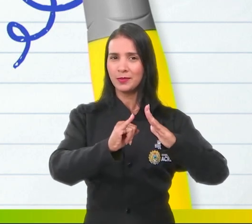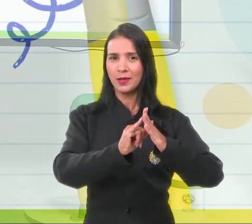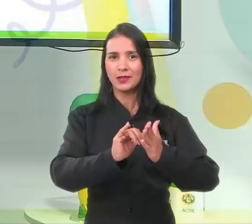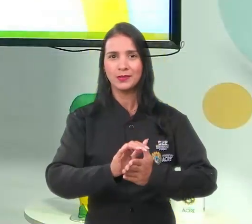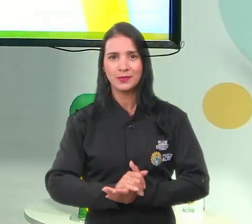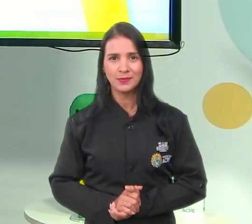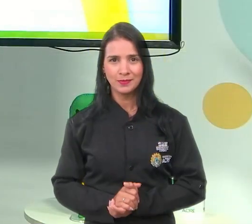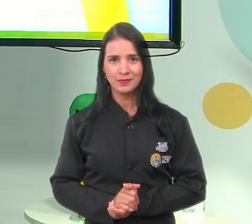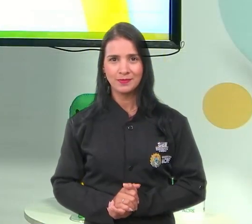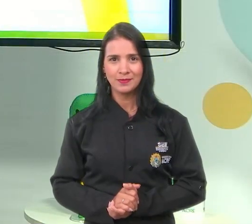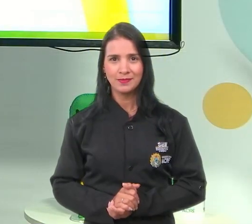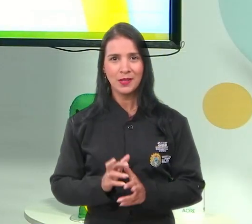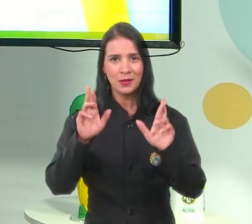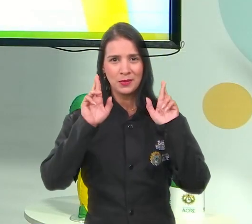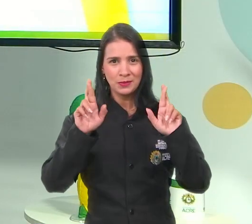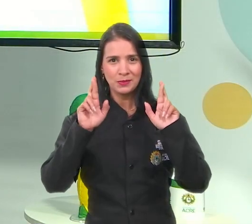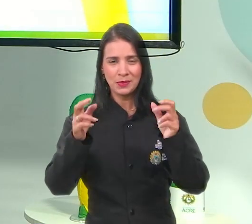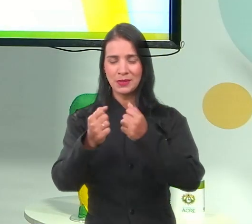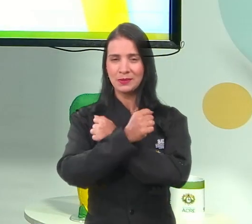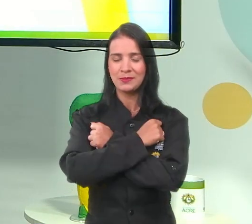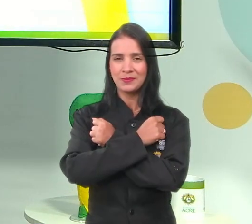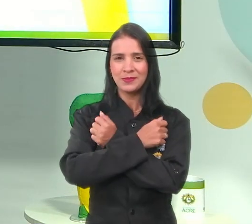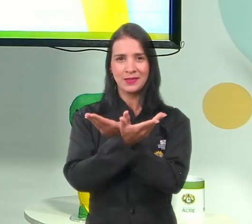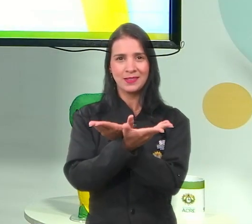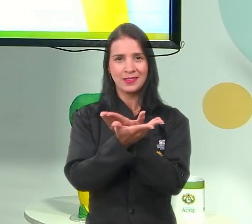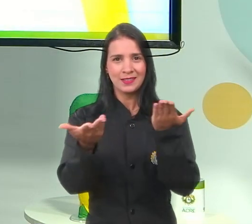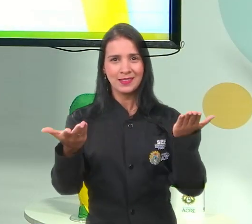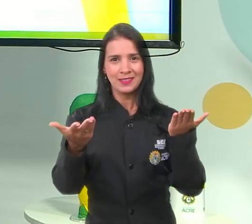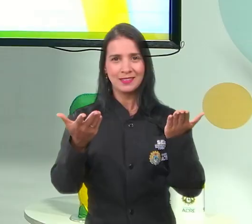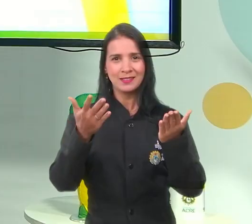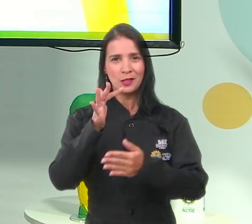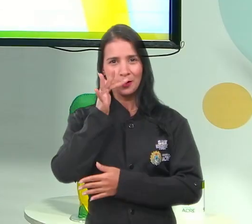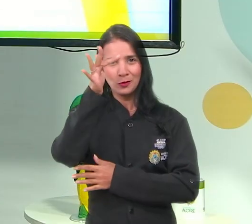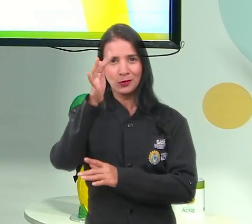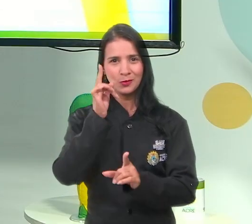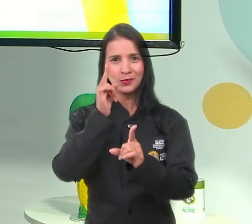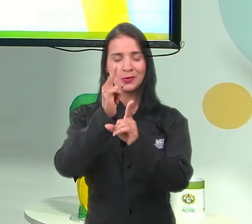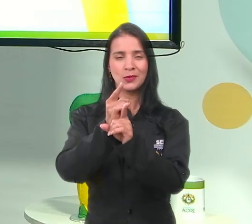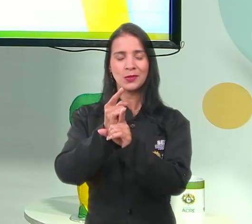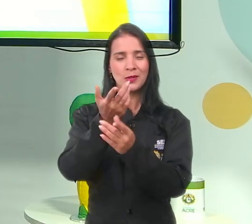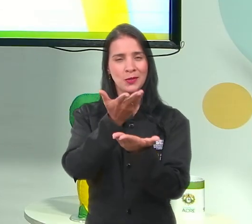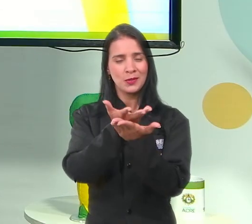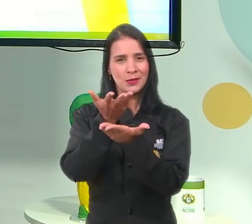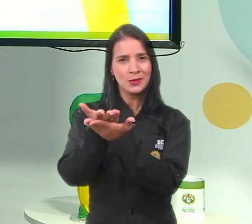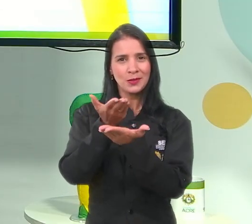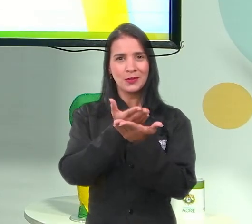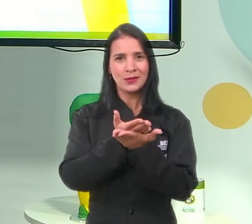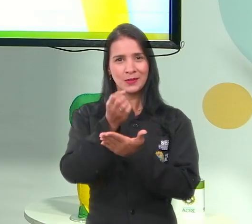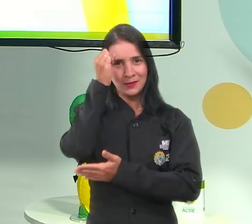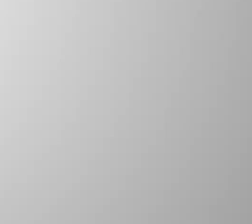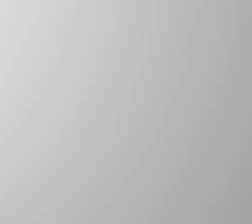E eu desejo um forte abraço a todos vocês e até a próxima videoaula de Sociologia.